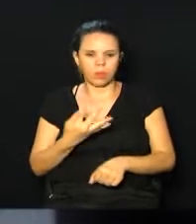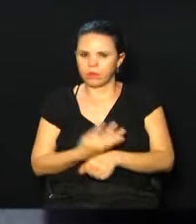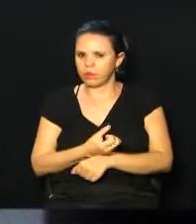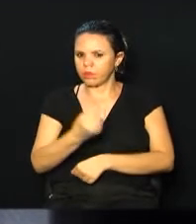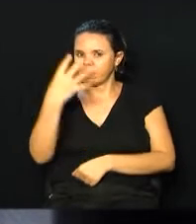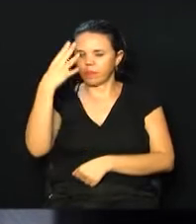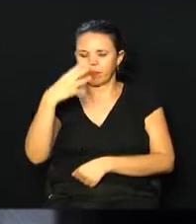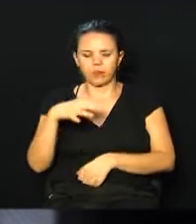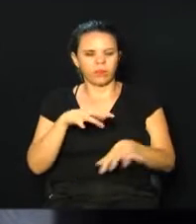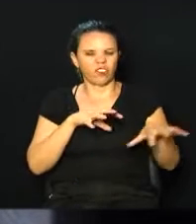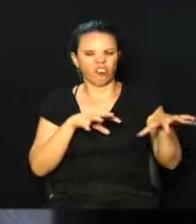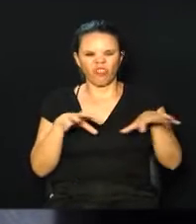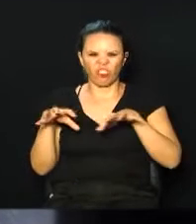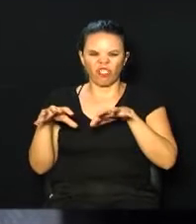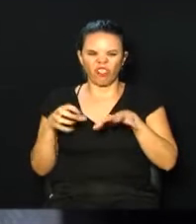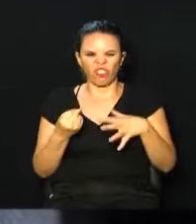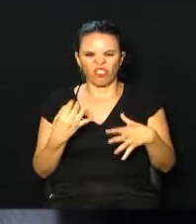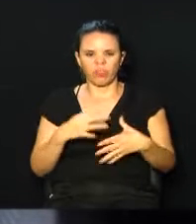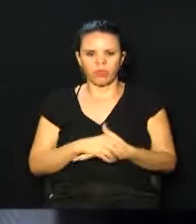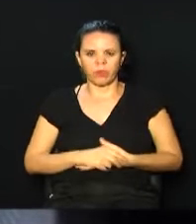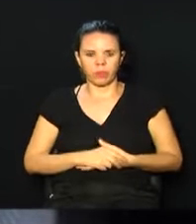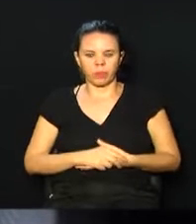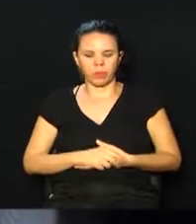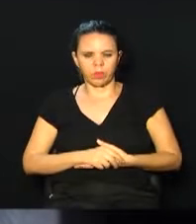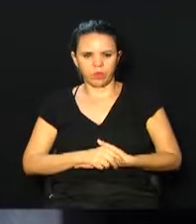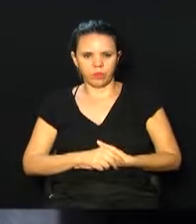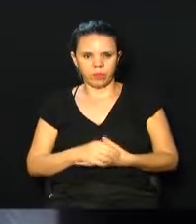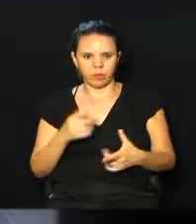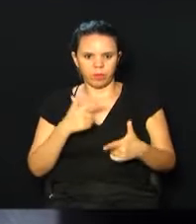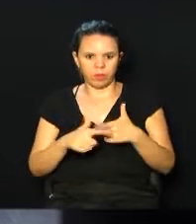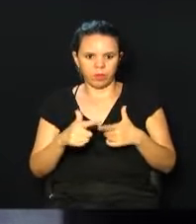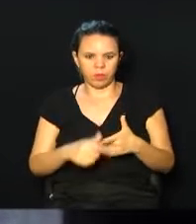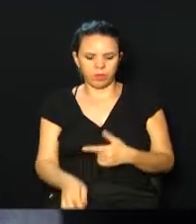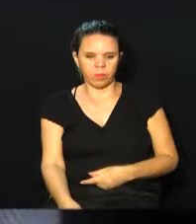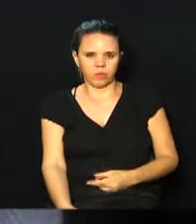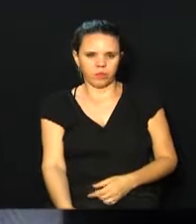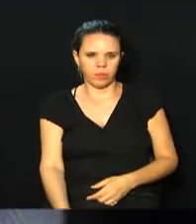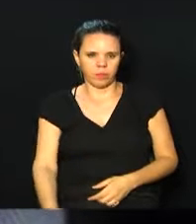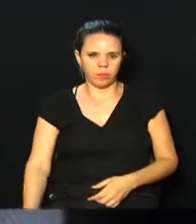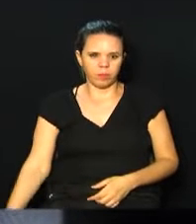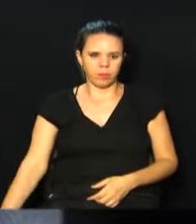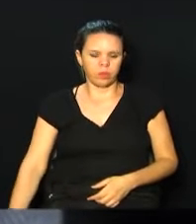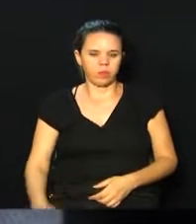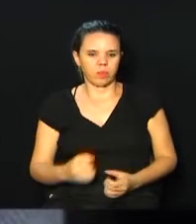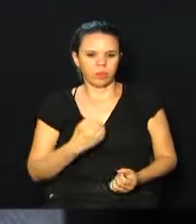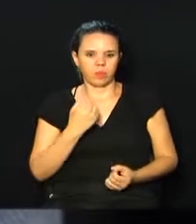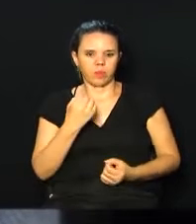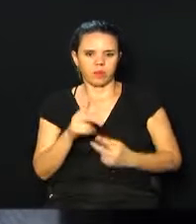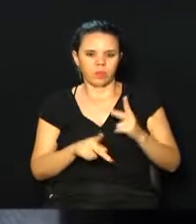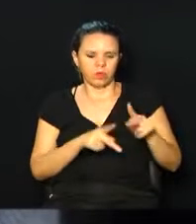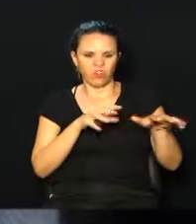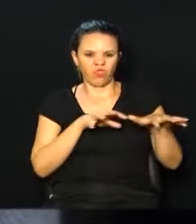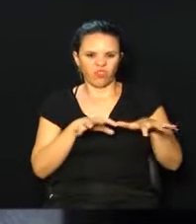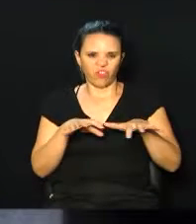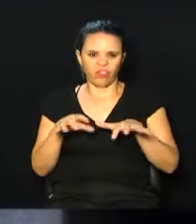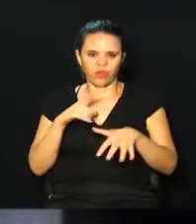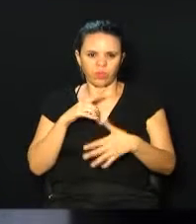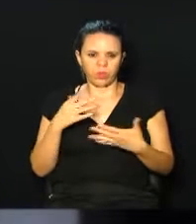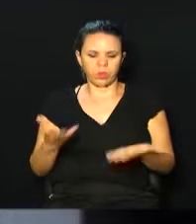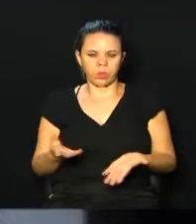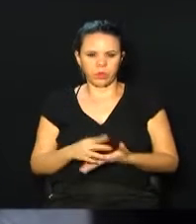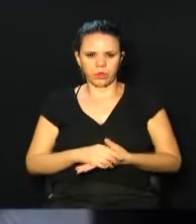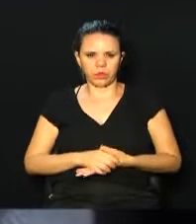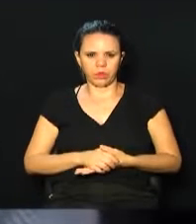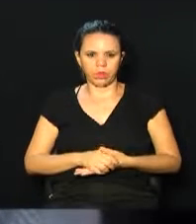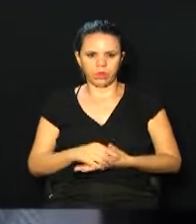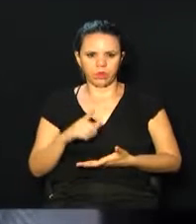de chuvas. E eu diria que esse problema, em algumas situações de chuvas que tivemos aqui, se nós tivermos